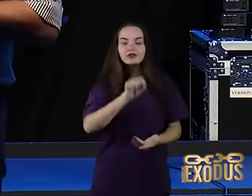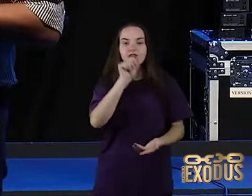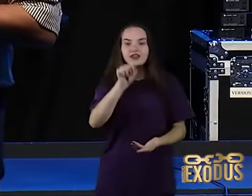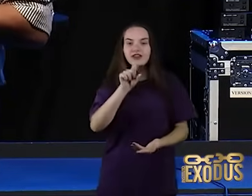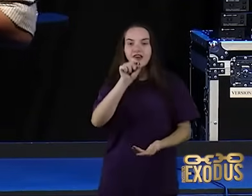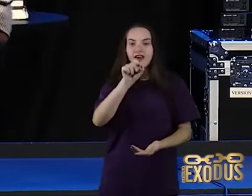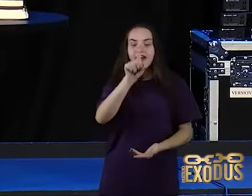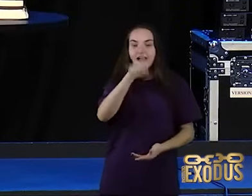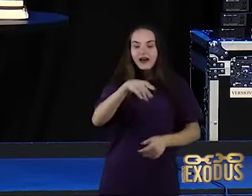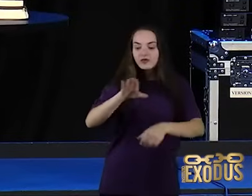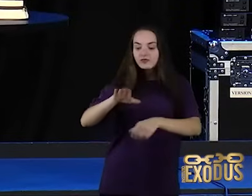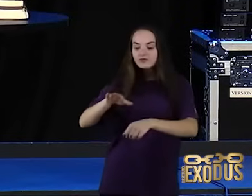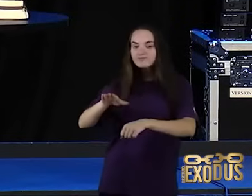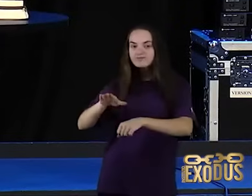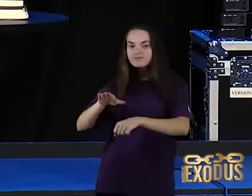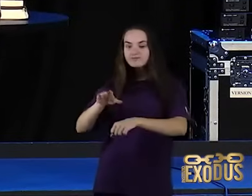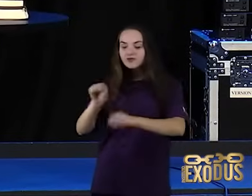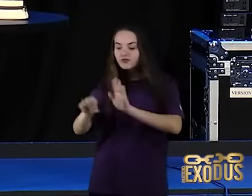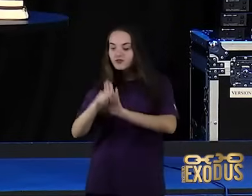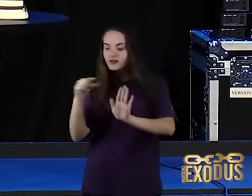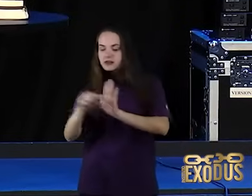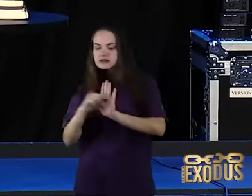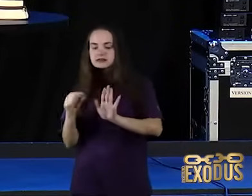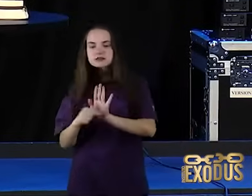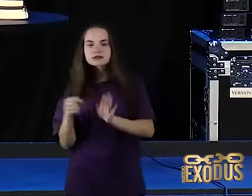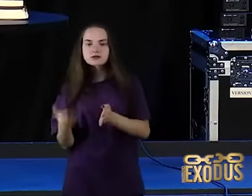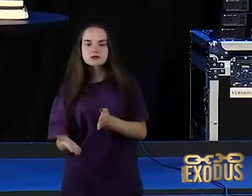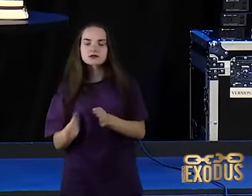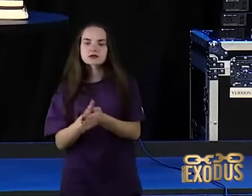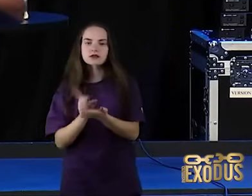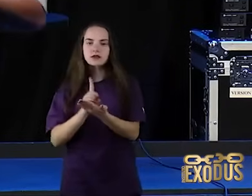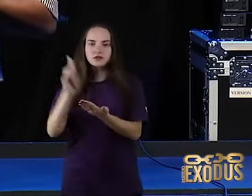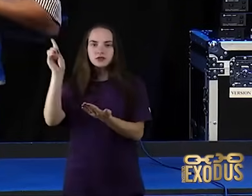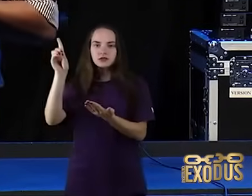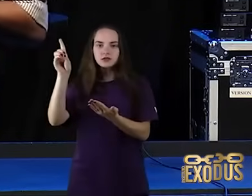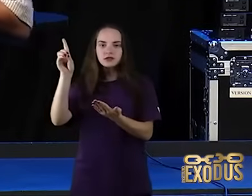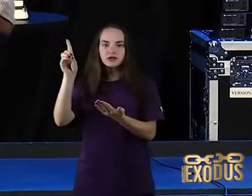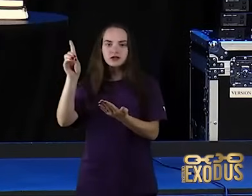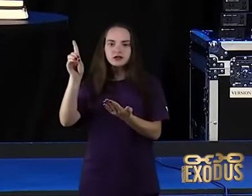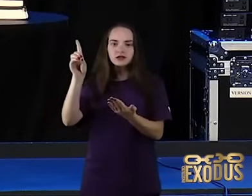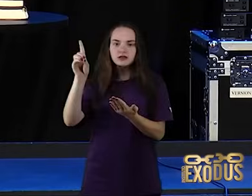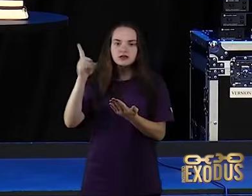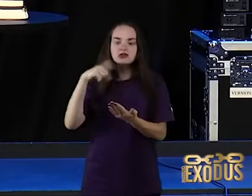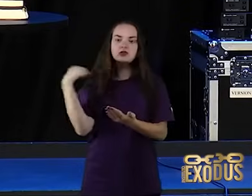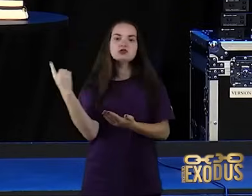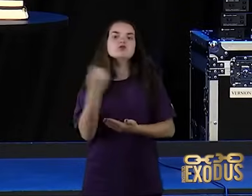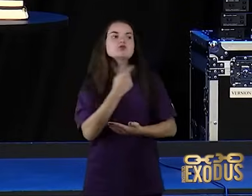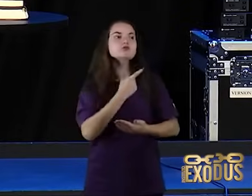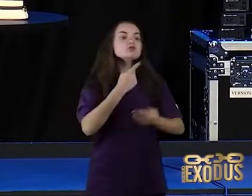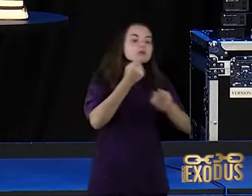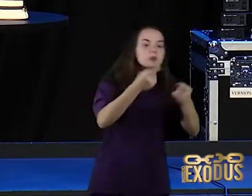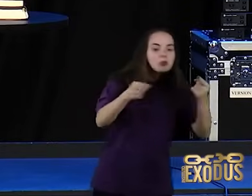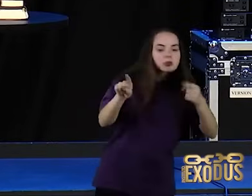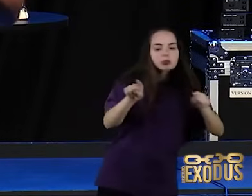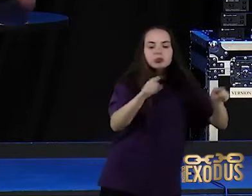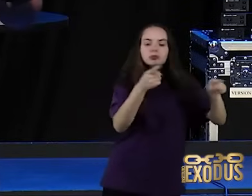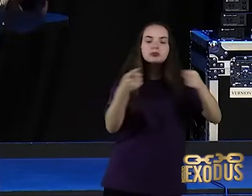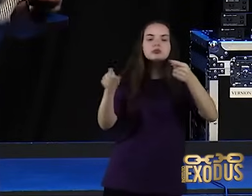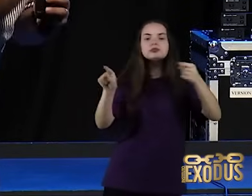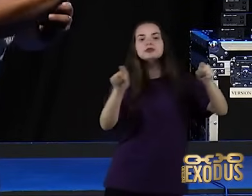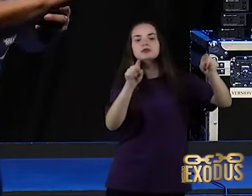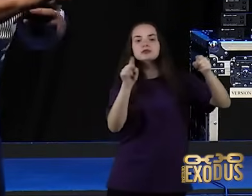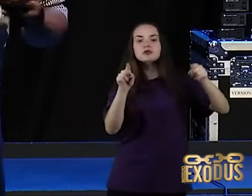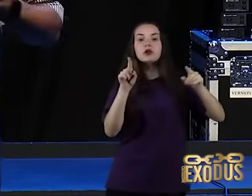escrituras sagradas são sículos da Bíblia que são encaixados de uma maneira melodiosa para